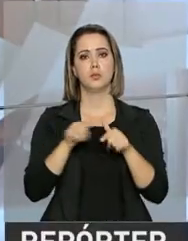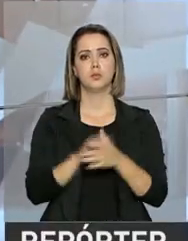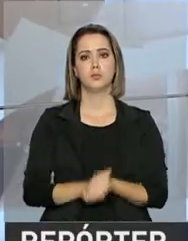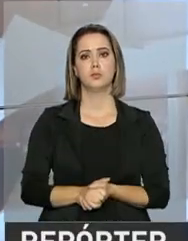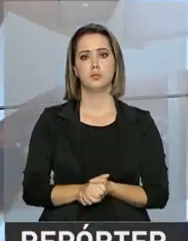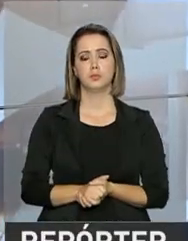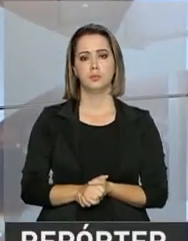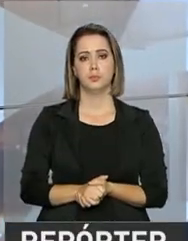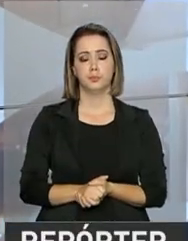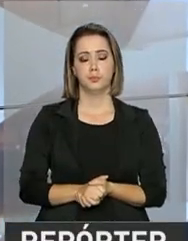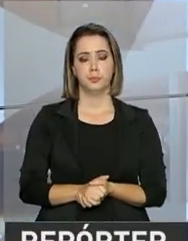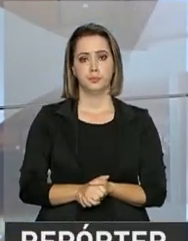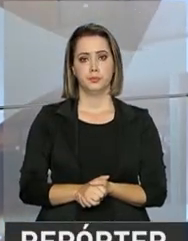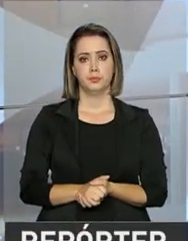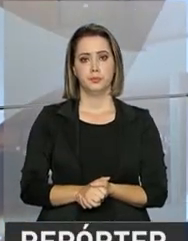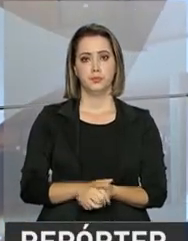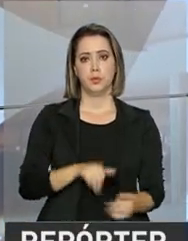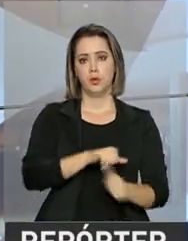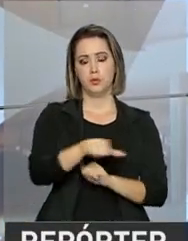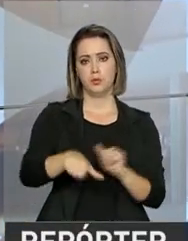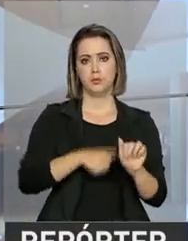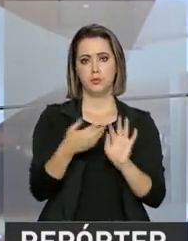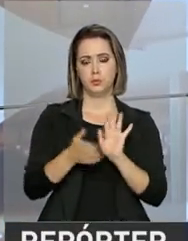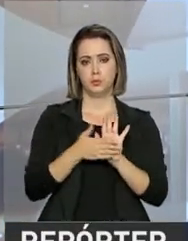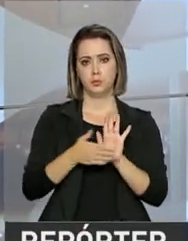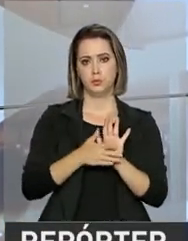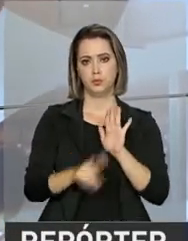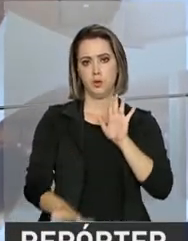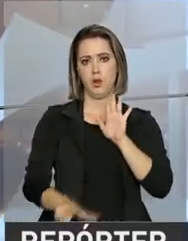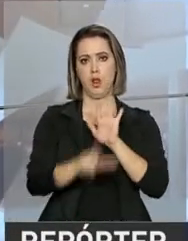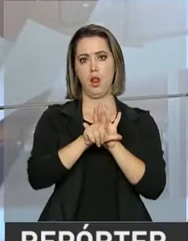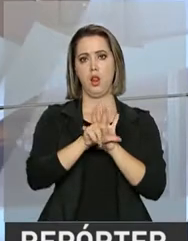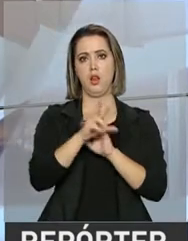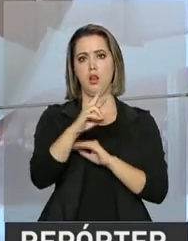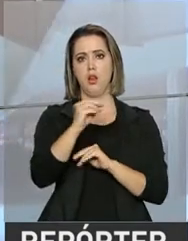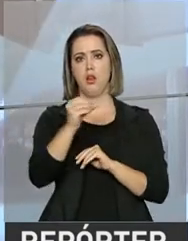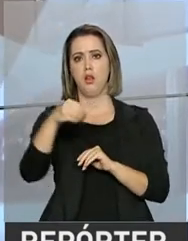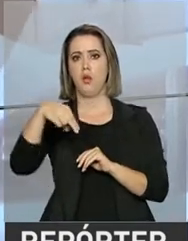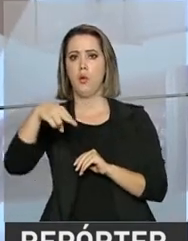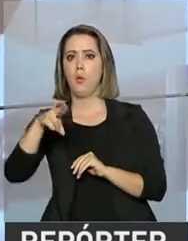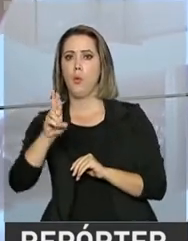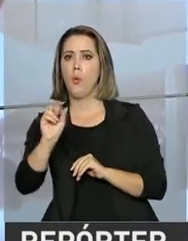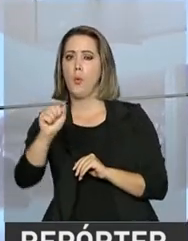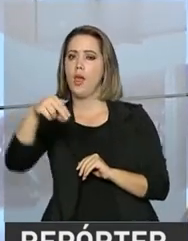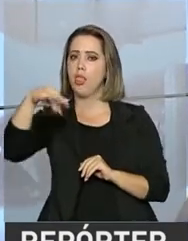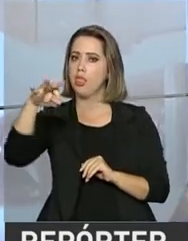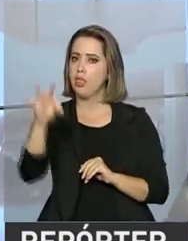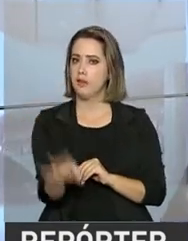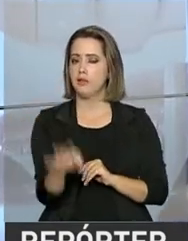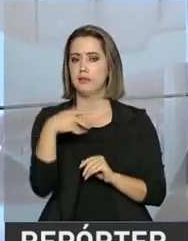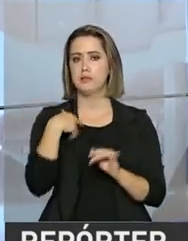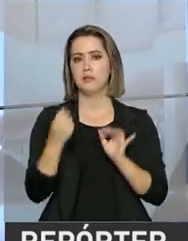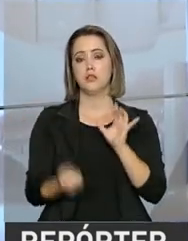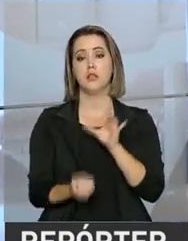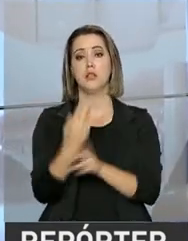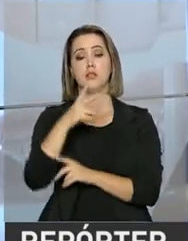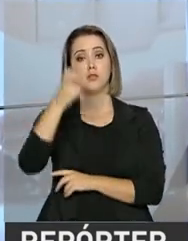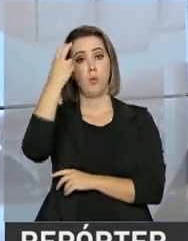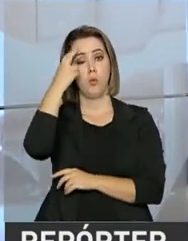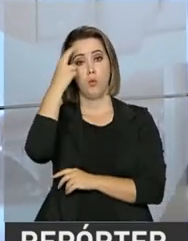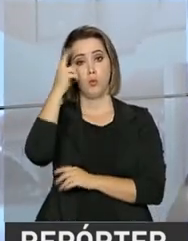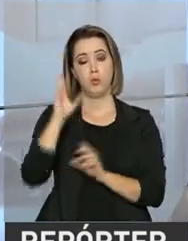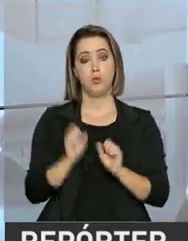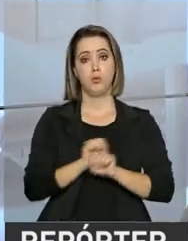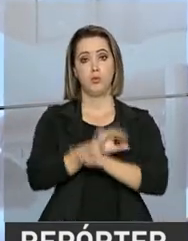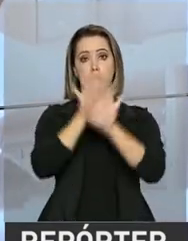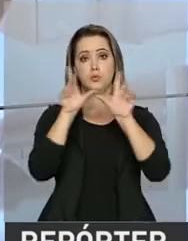as alterações propostas à lei rouanet de financiamento à produção cultural vão dar mais transparência redução de